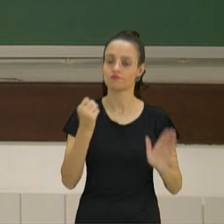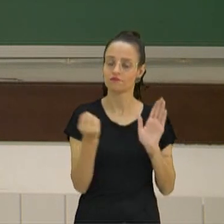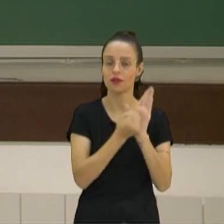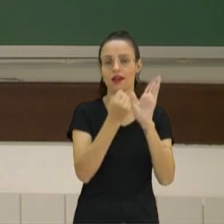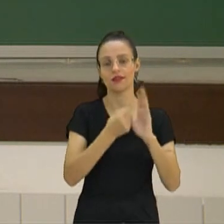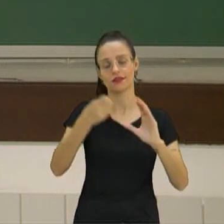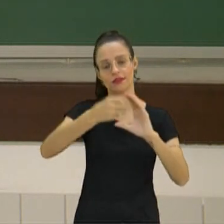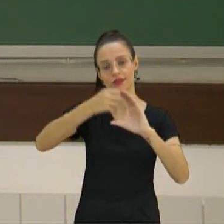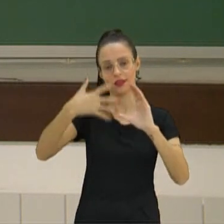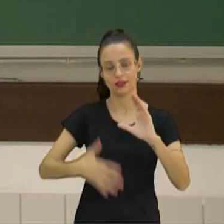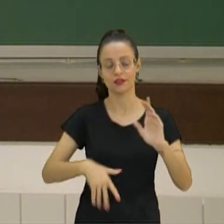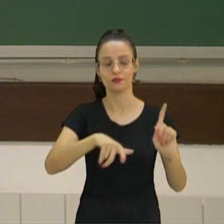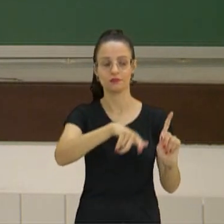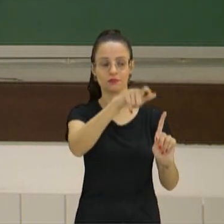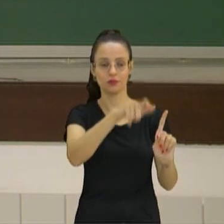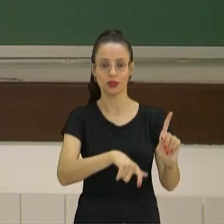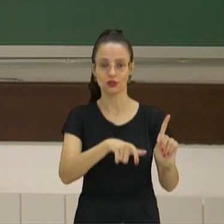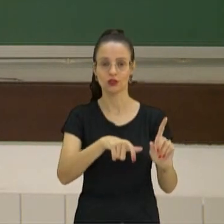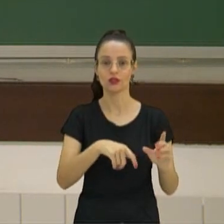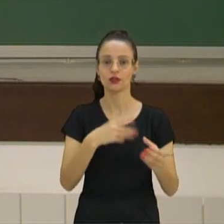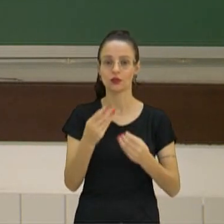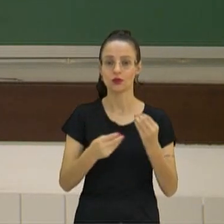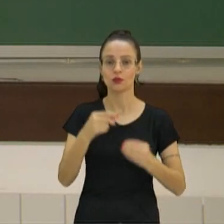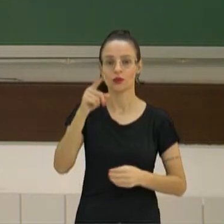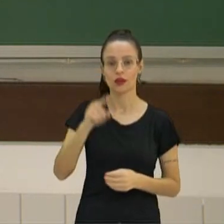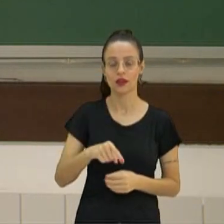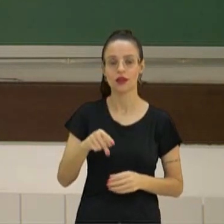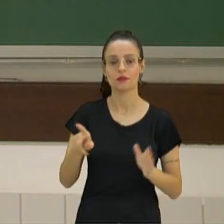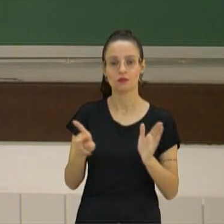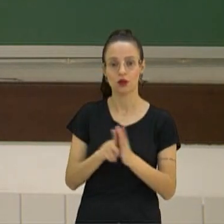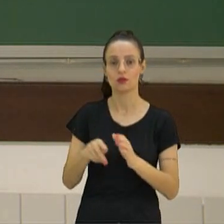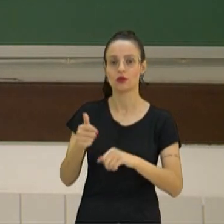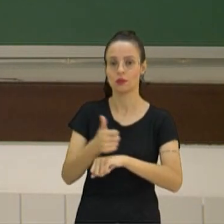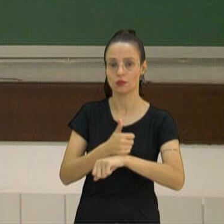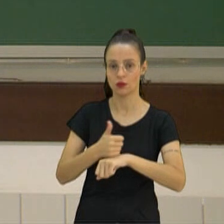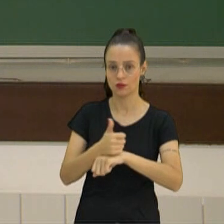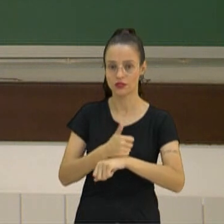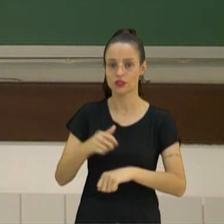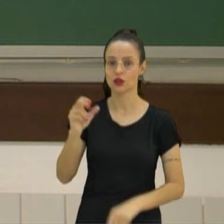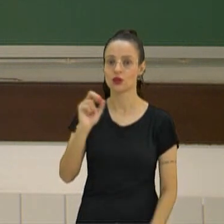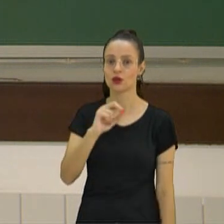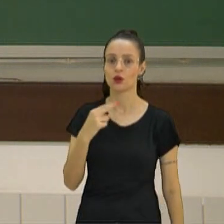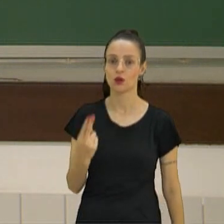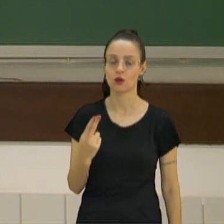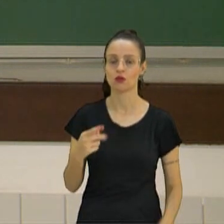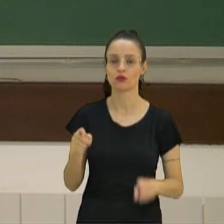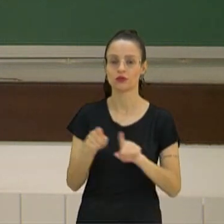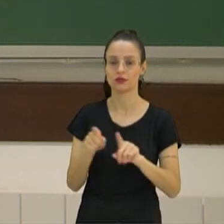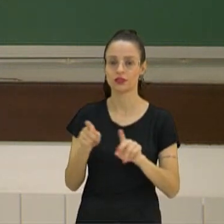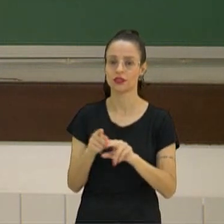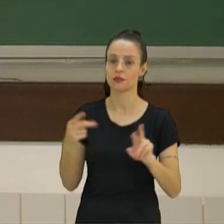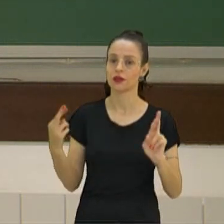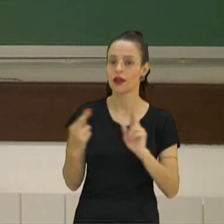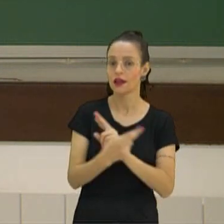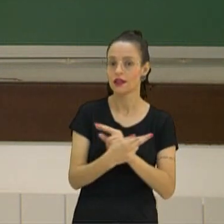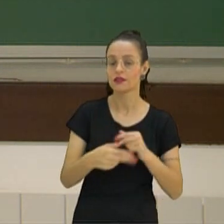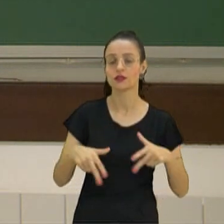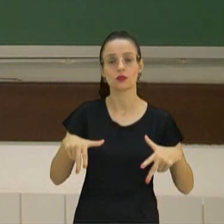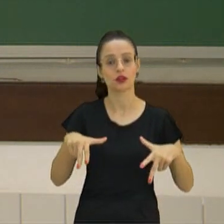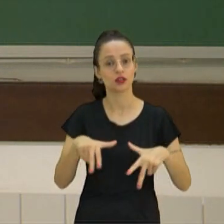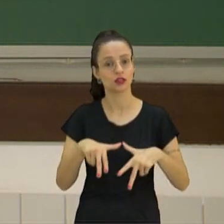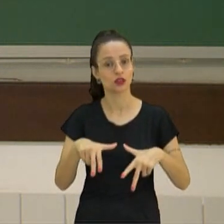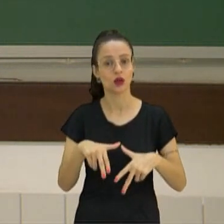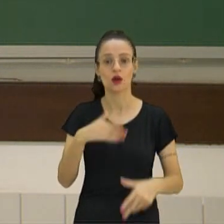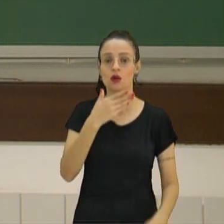ele, caracteriza ele como sendo daquela profissão, ou até com relação ao gênero, né? Se é um